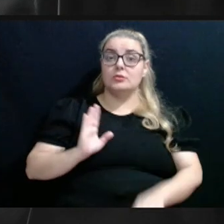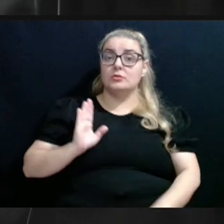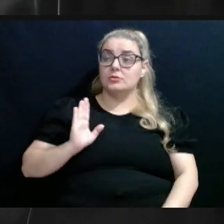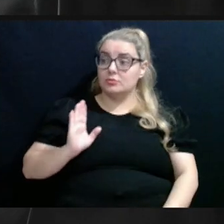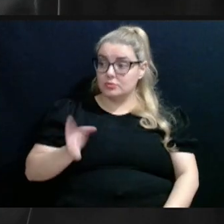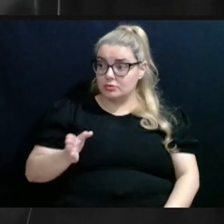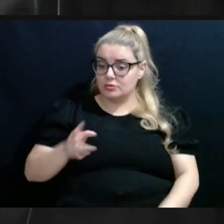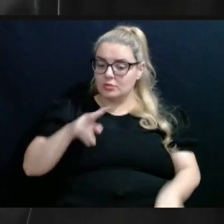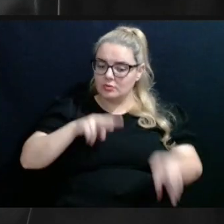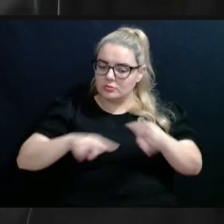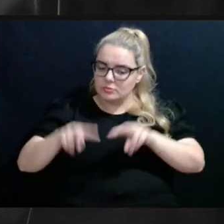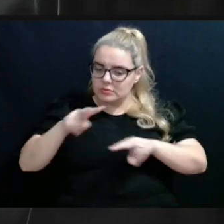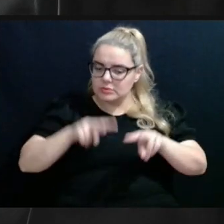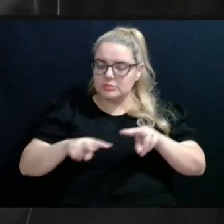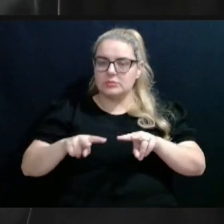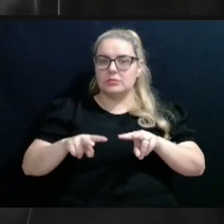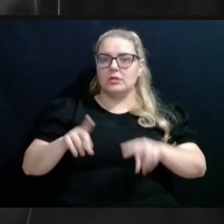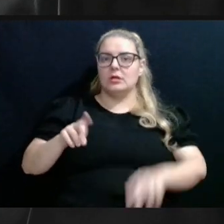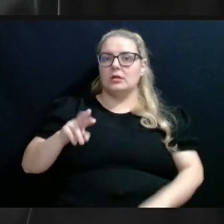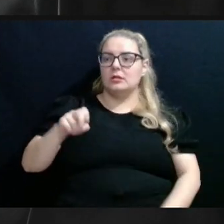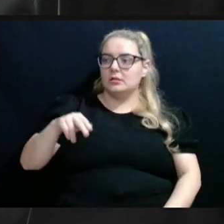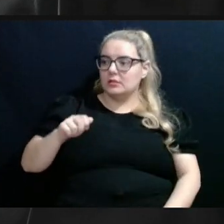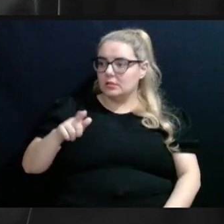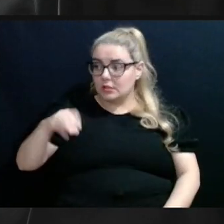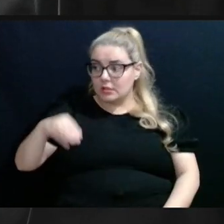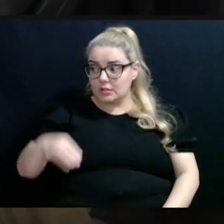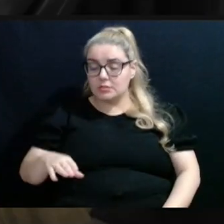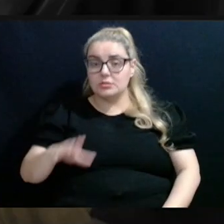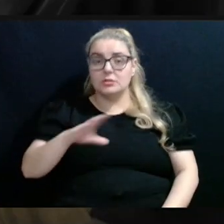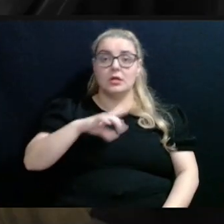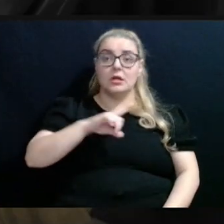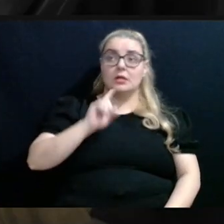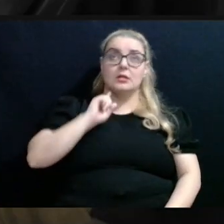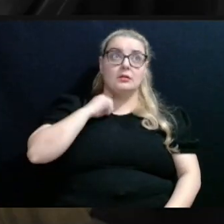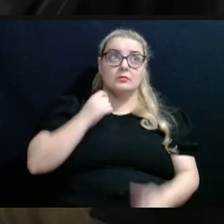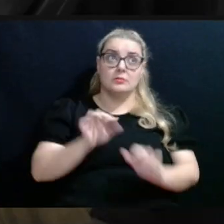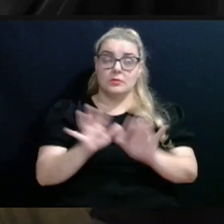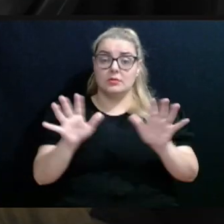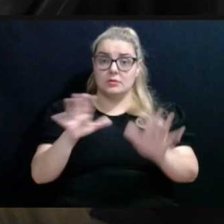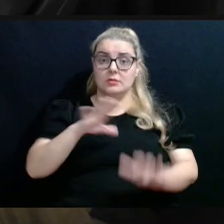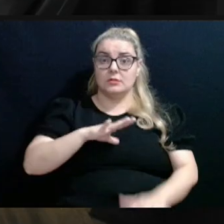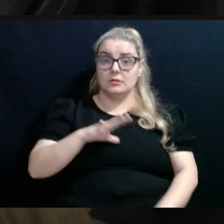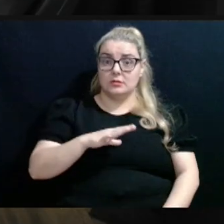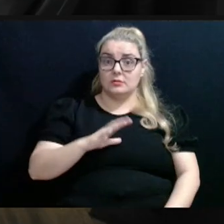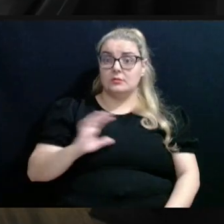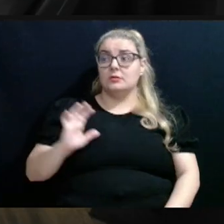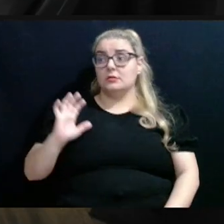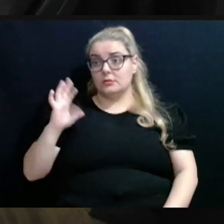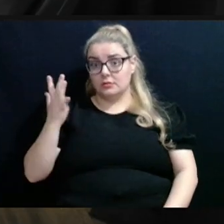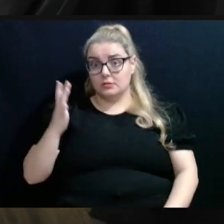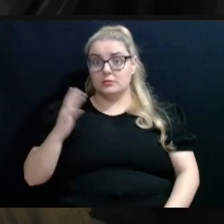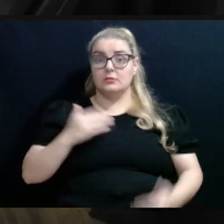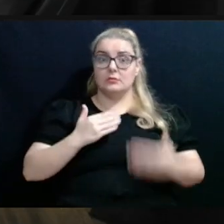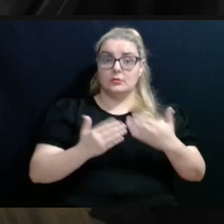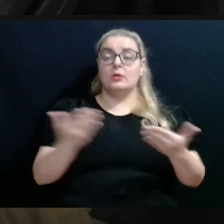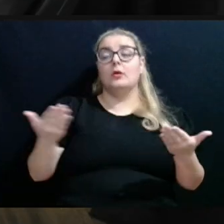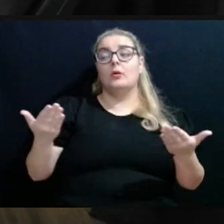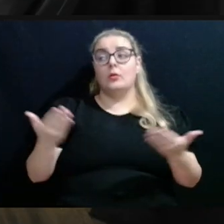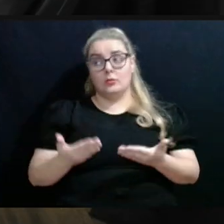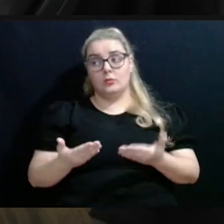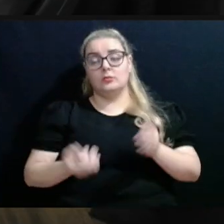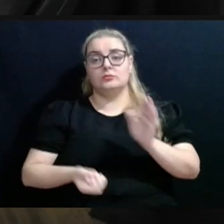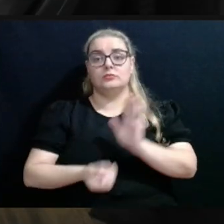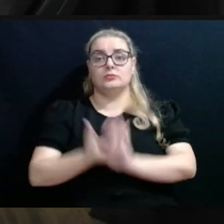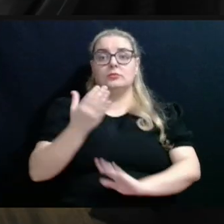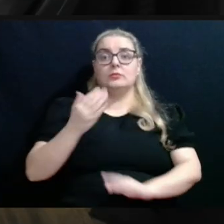visando a drenagem da cidade, a não poluição da cidade. Isso aconteceu, realmente está acontecendo hoje com a criação das ciclovias,